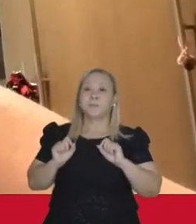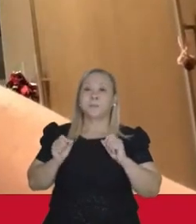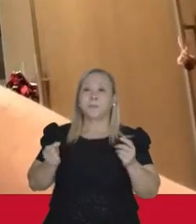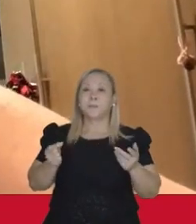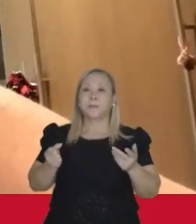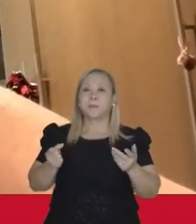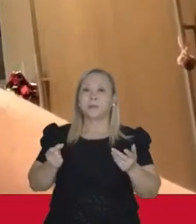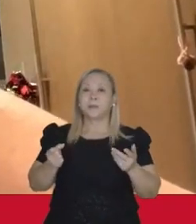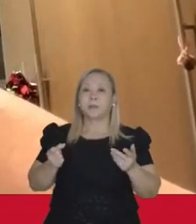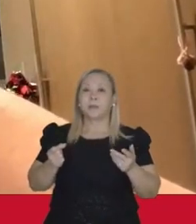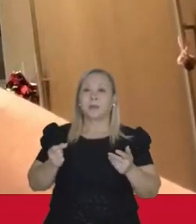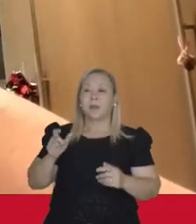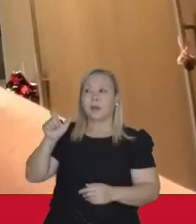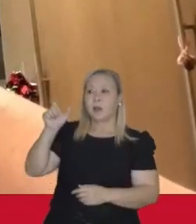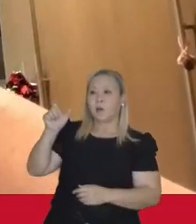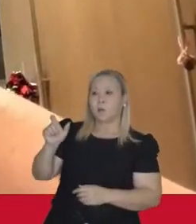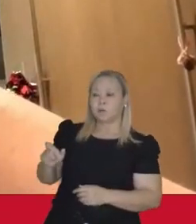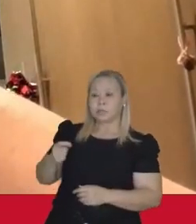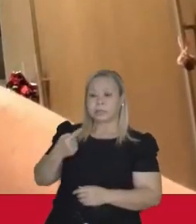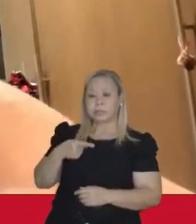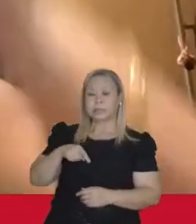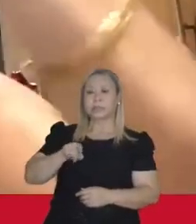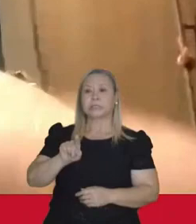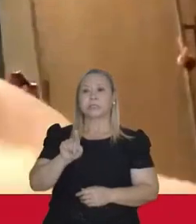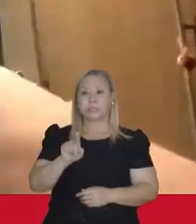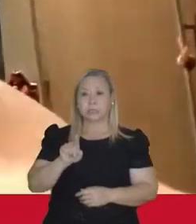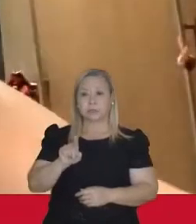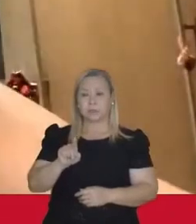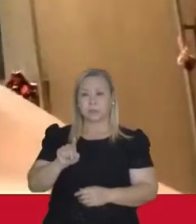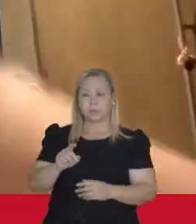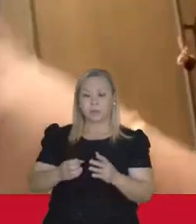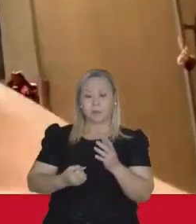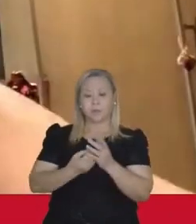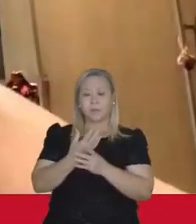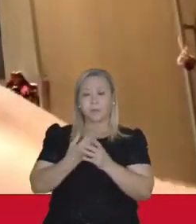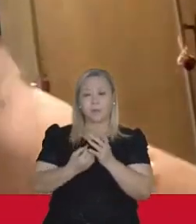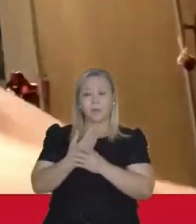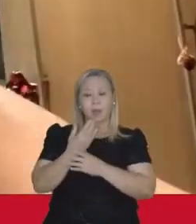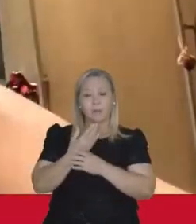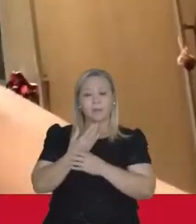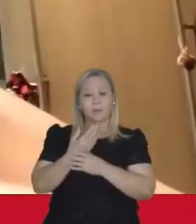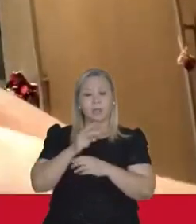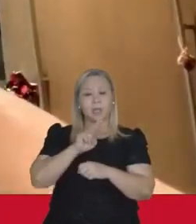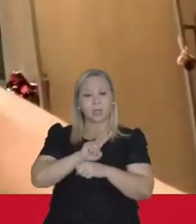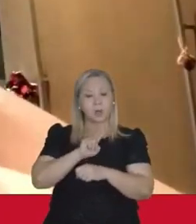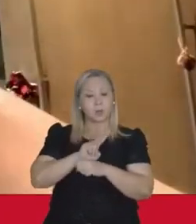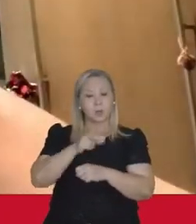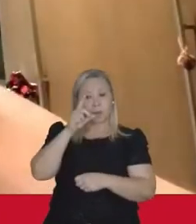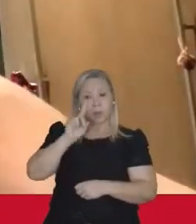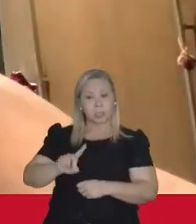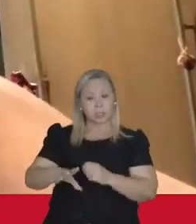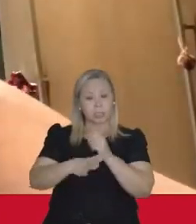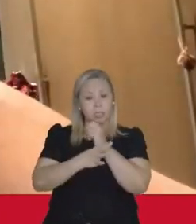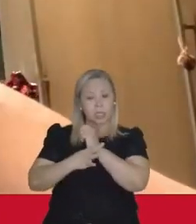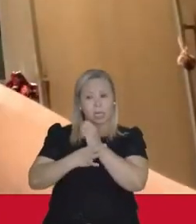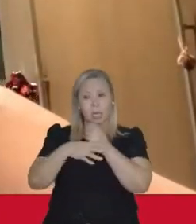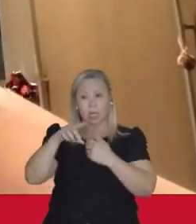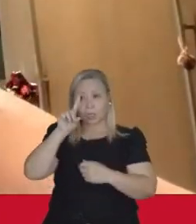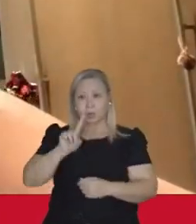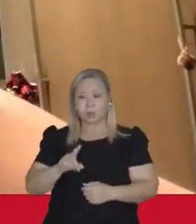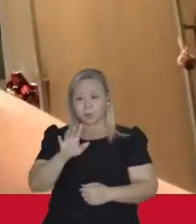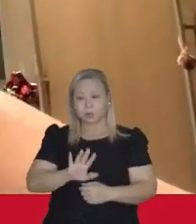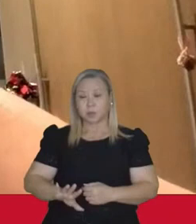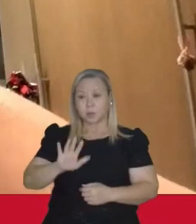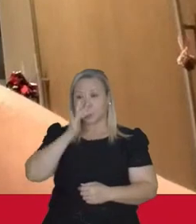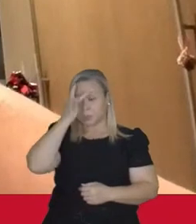um ente que vai gerir, né, e prover todos os direitos e garantir os direitos para